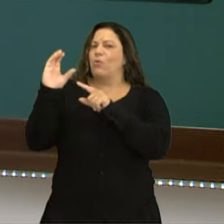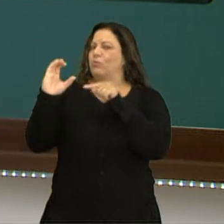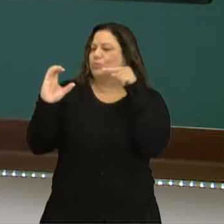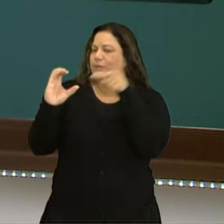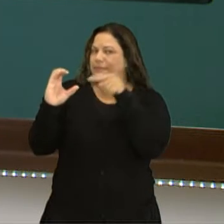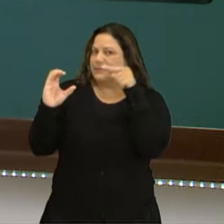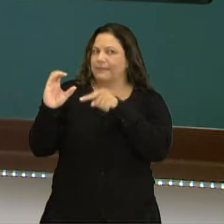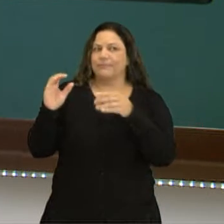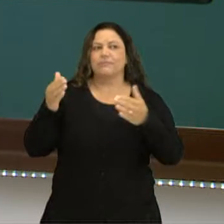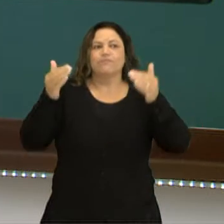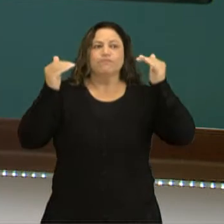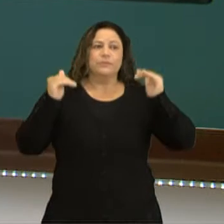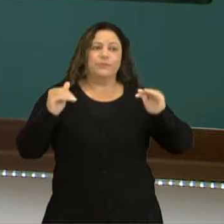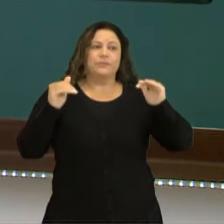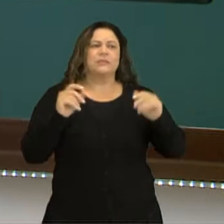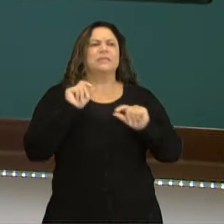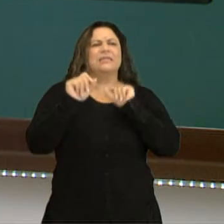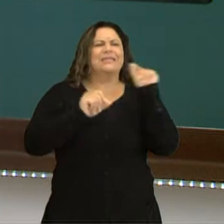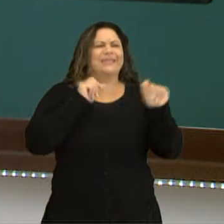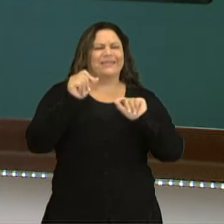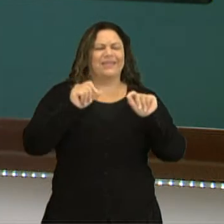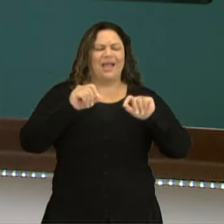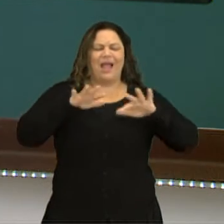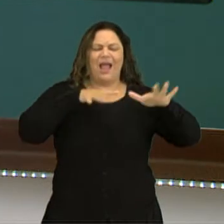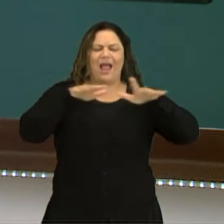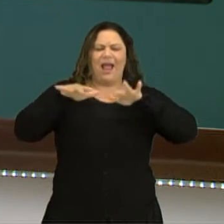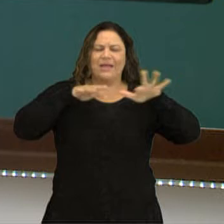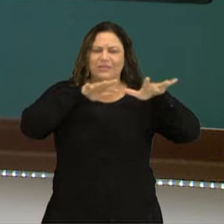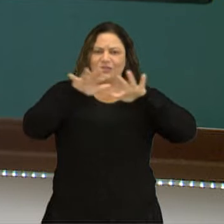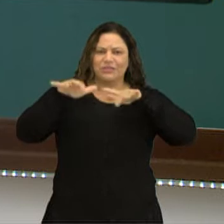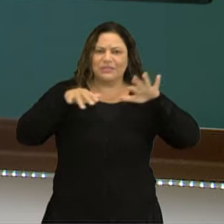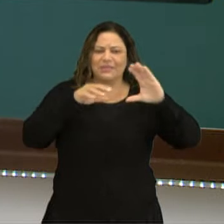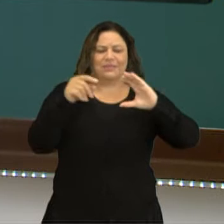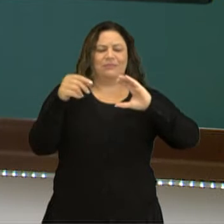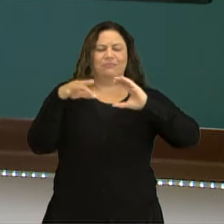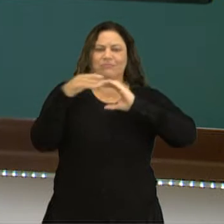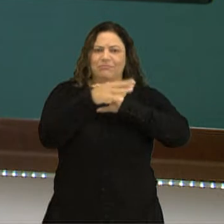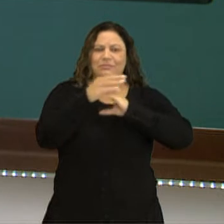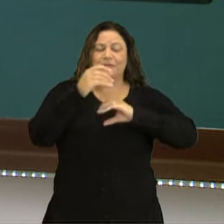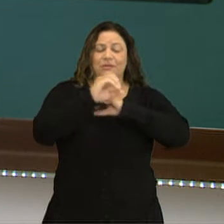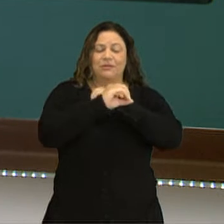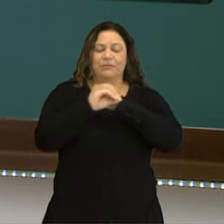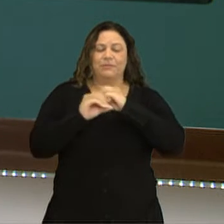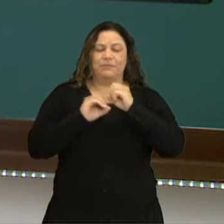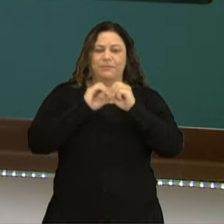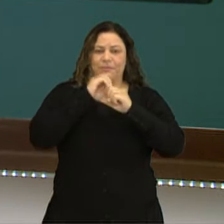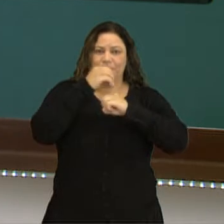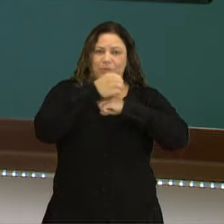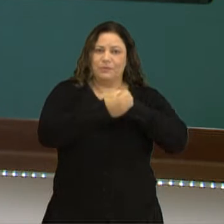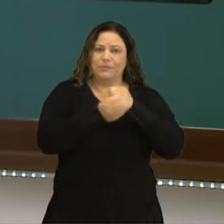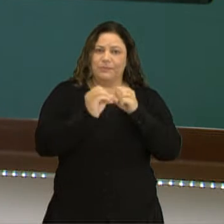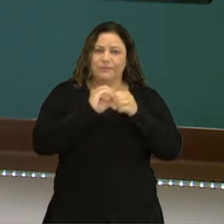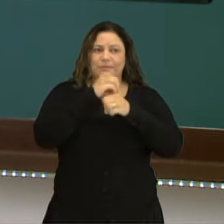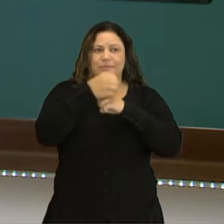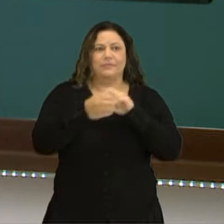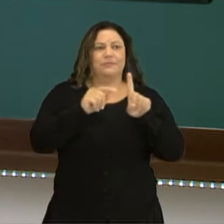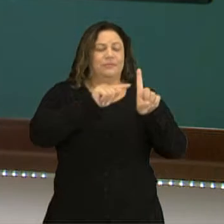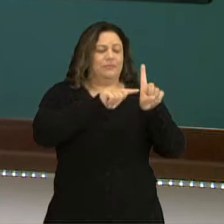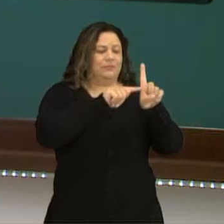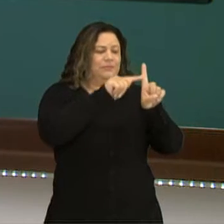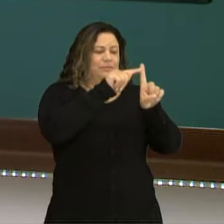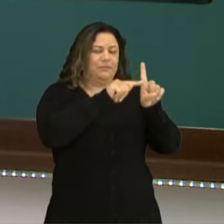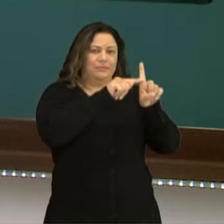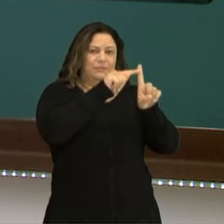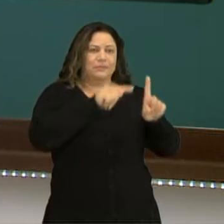a agitação térmica. Pessoal, ele está querendo falar da agitação das moléculas. É claro que é temperatura.